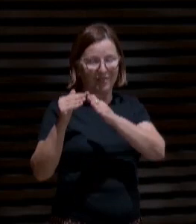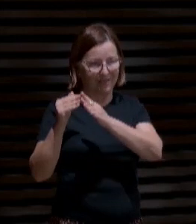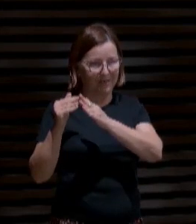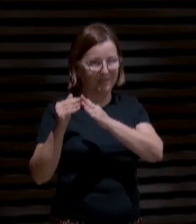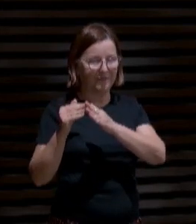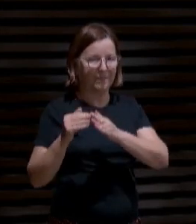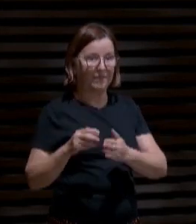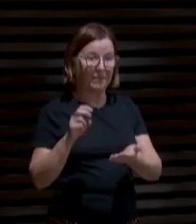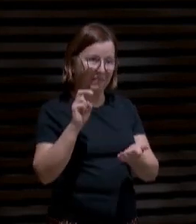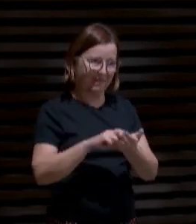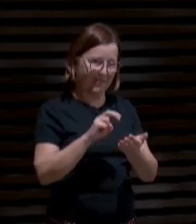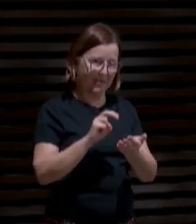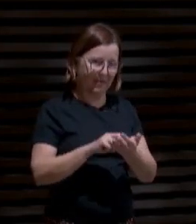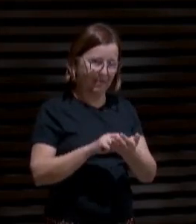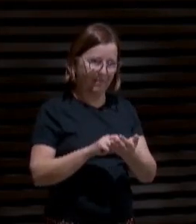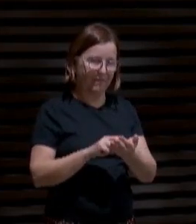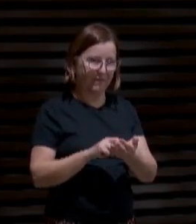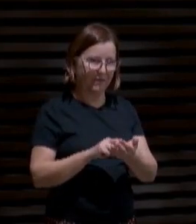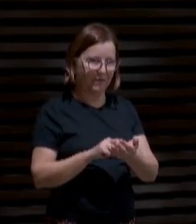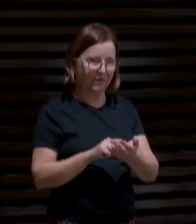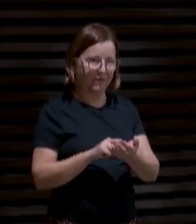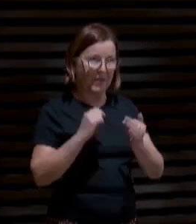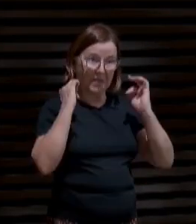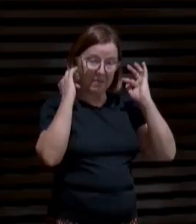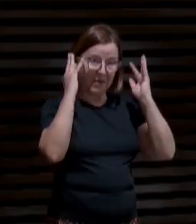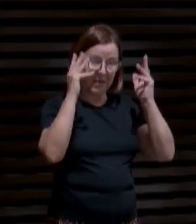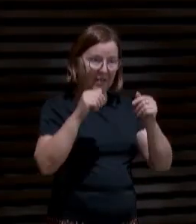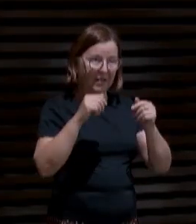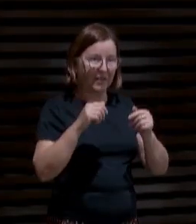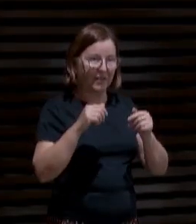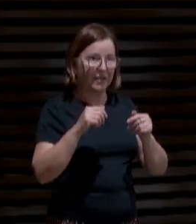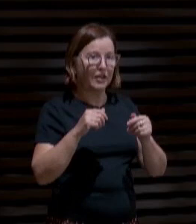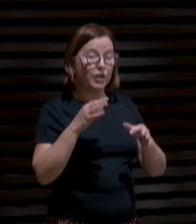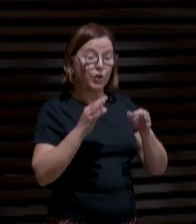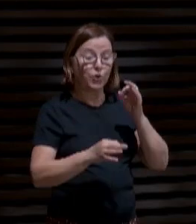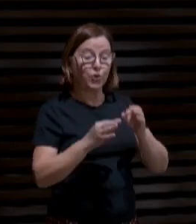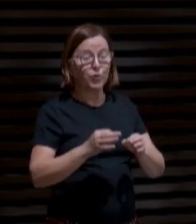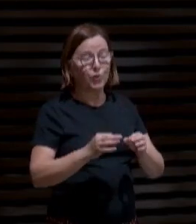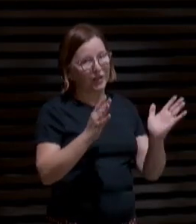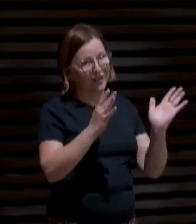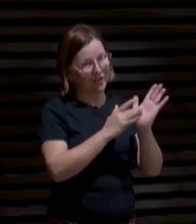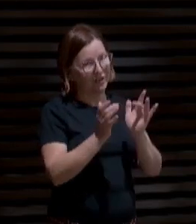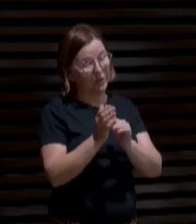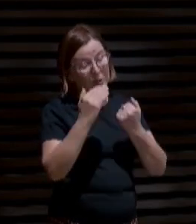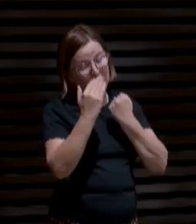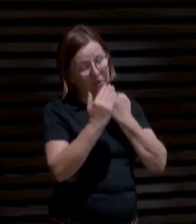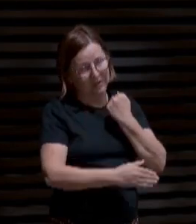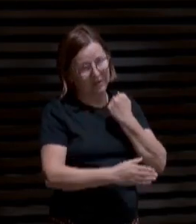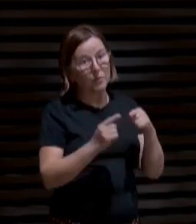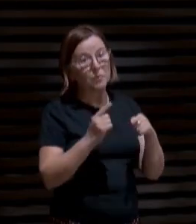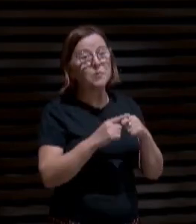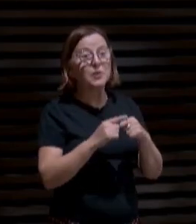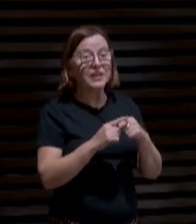Era cedo. A noite toda eles passaram julgando Jesus e condenando-o por ser o Filho